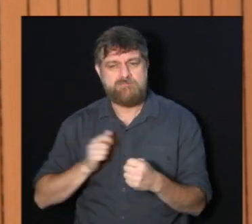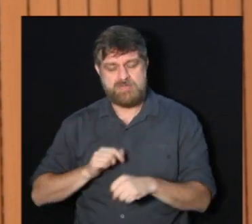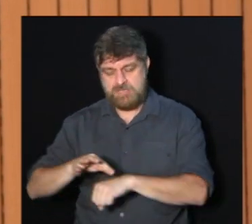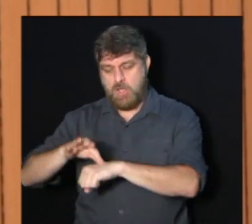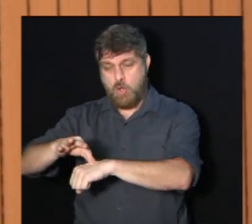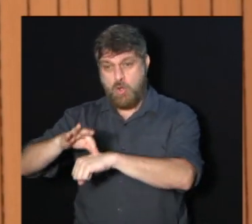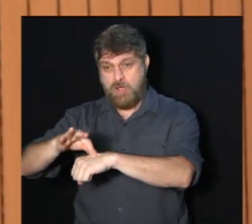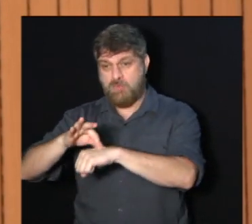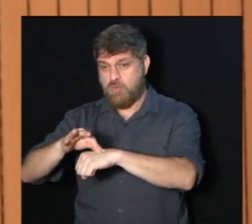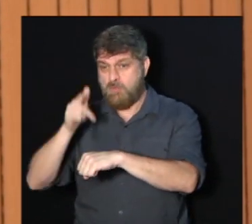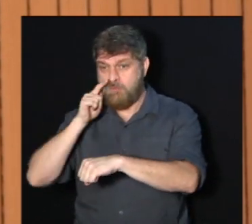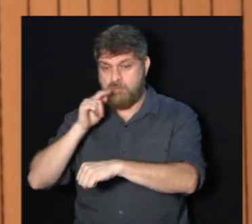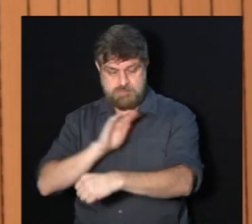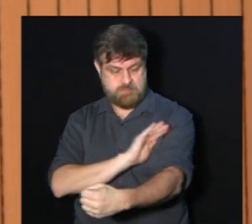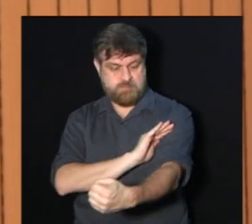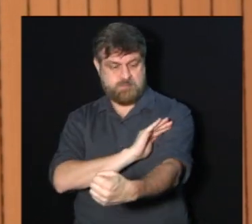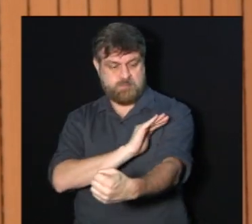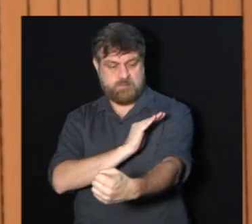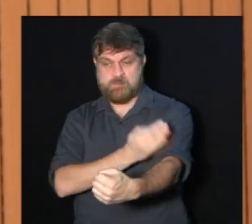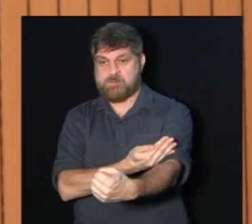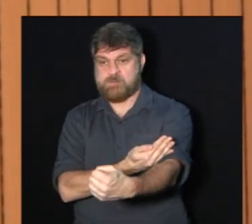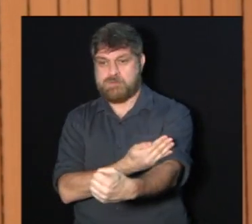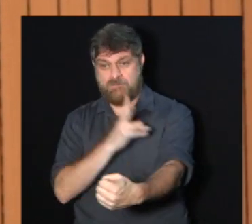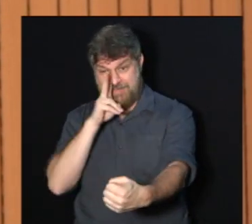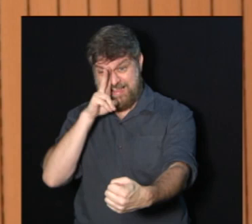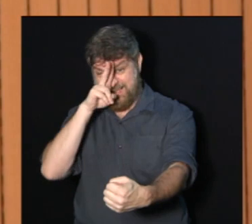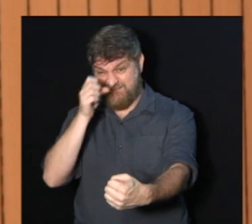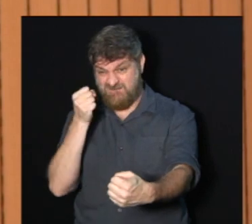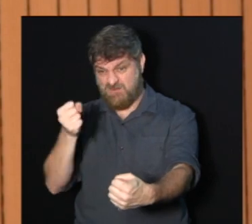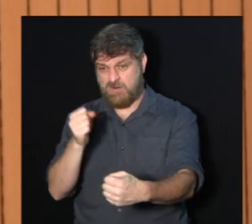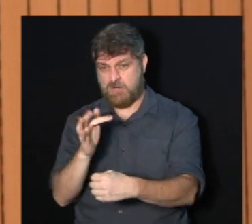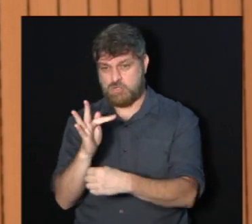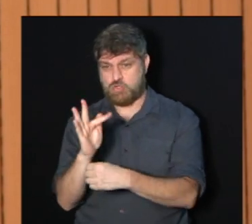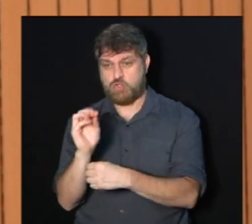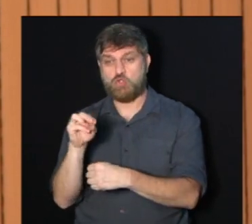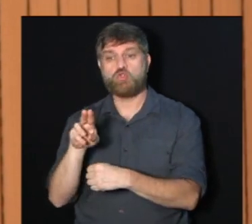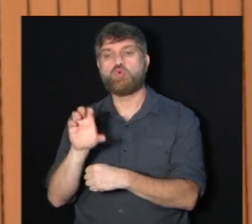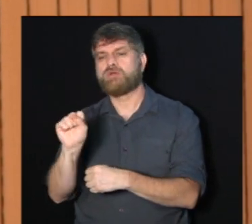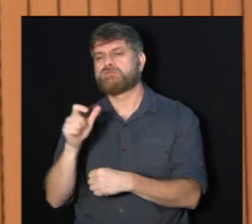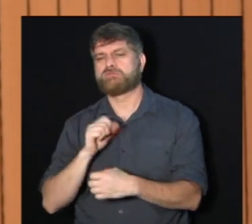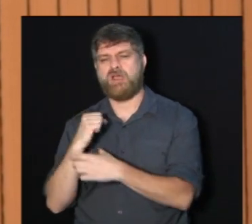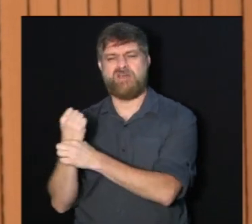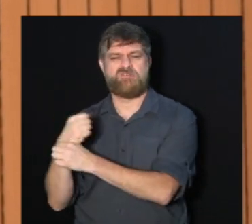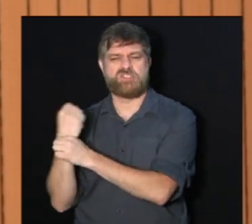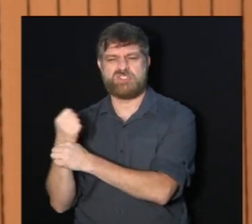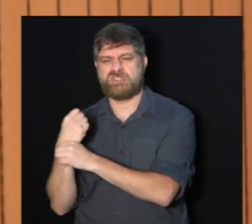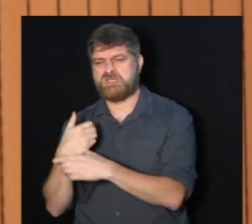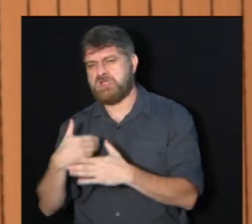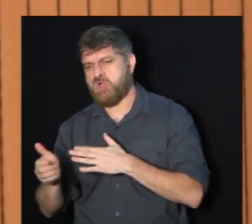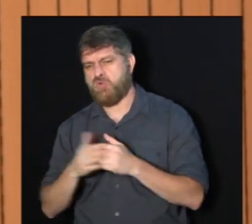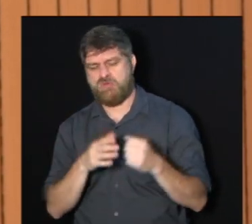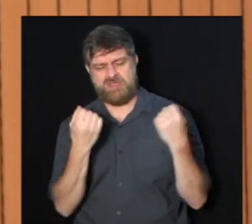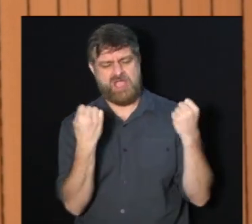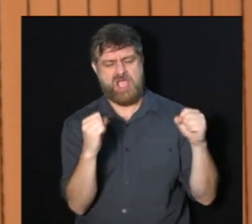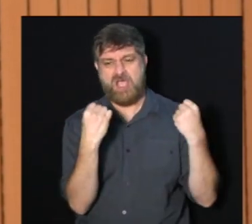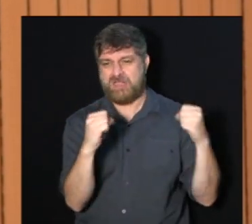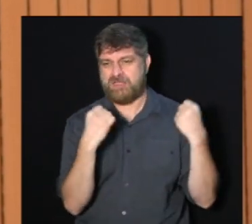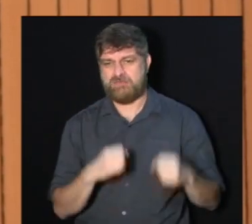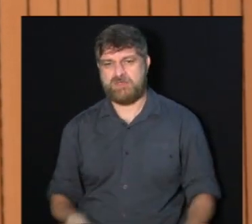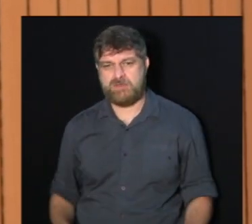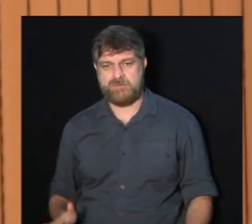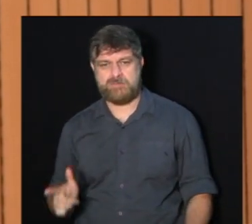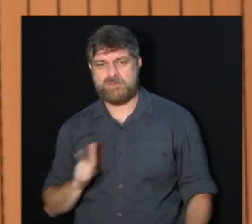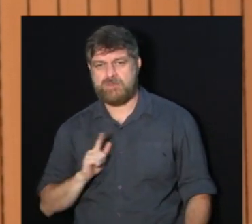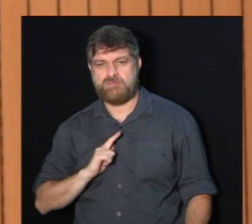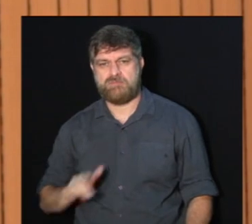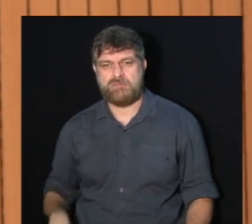músculo consiga ganhar tônus muscular. É o que eu falo, não interessa se é na fisioterapia, se é na academia, se é